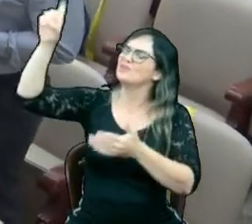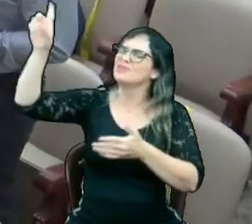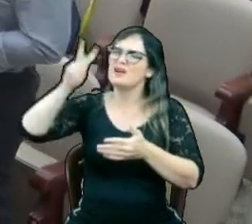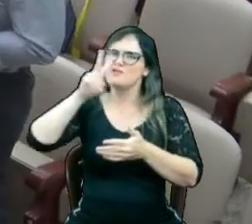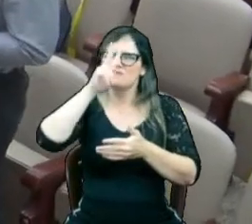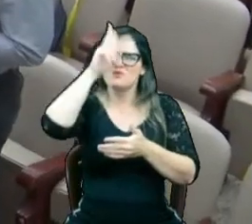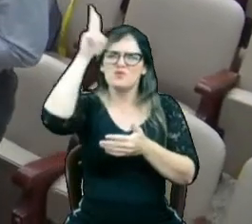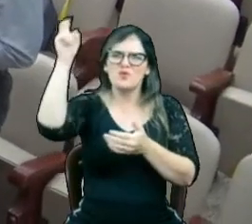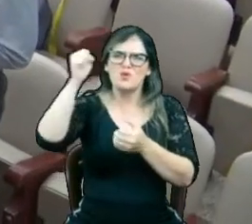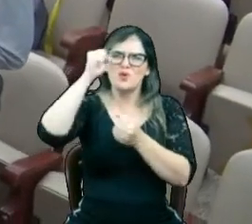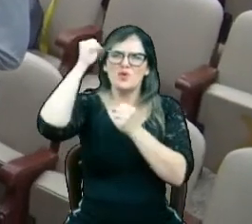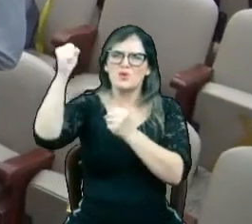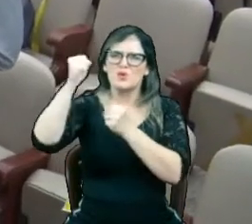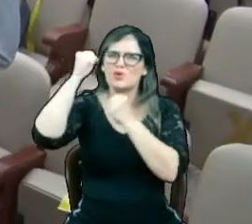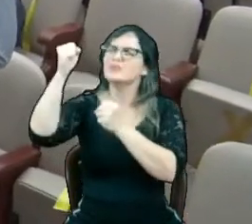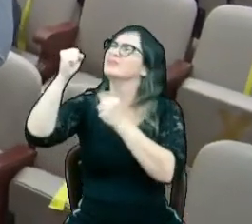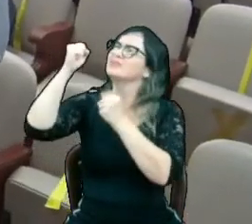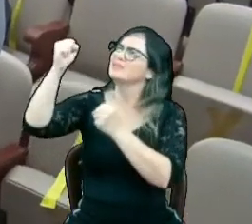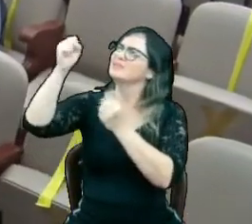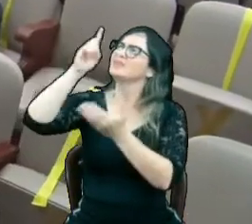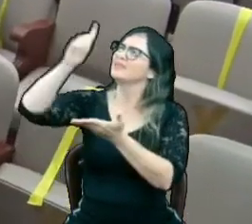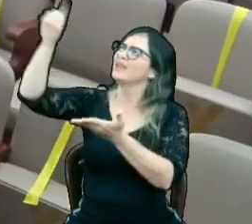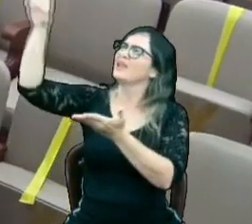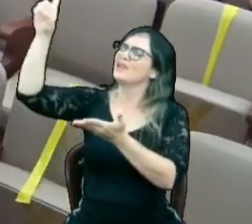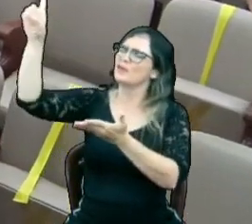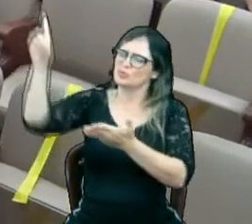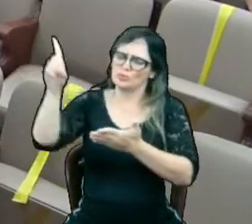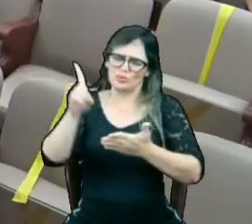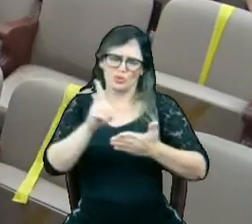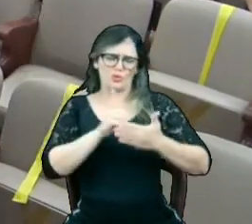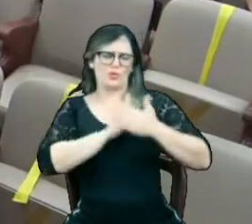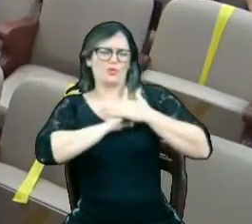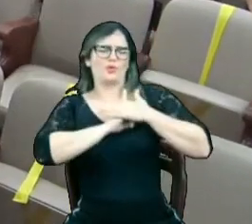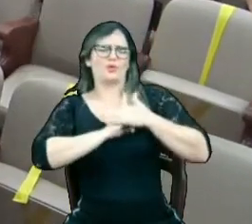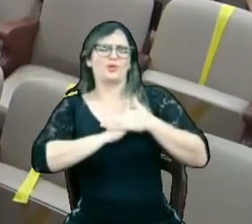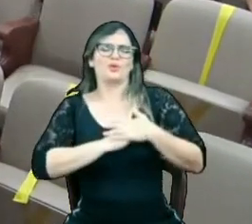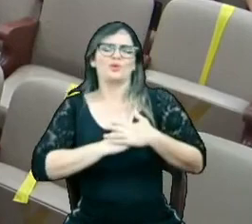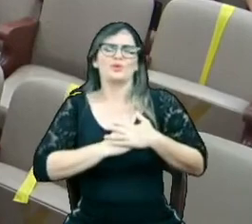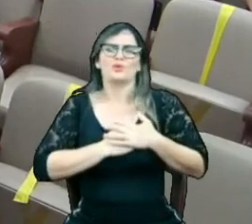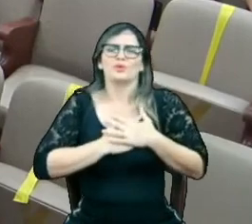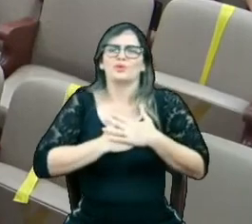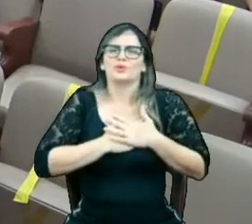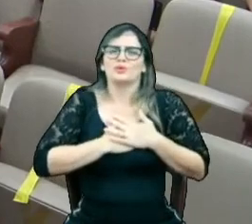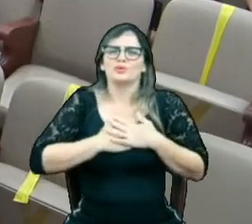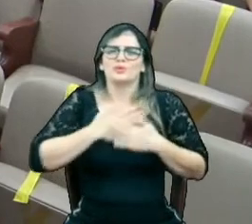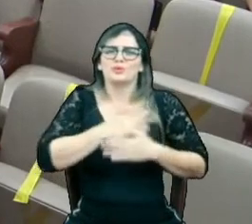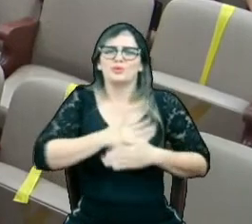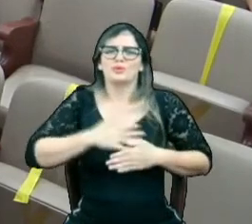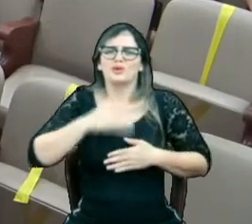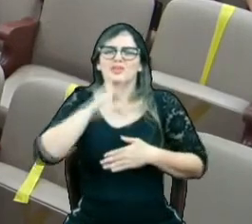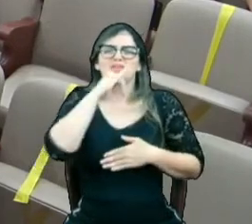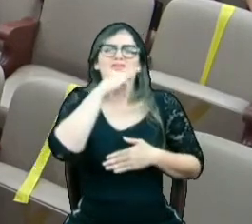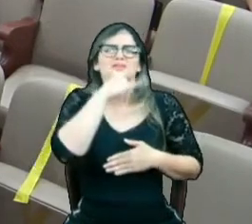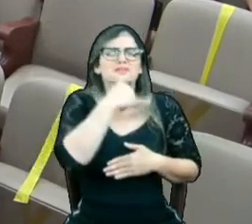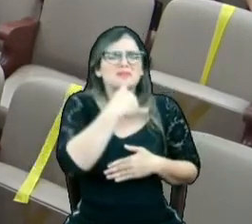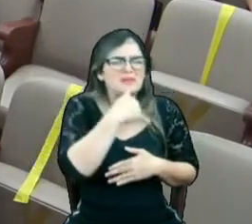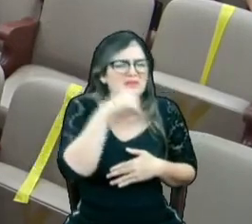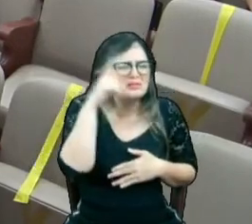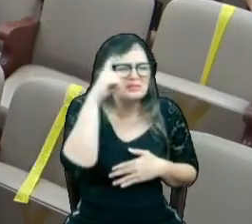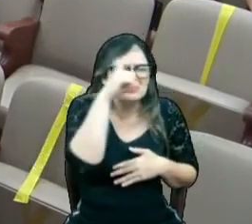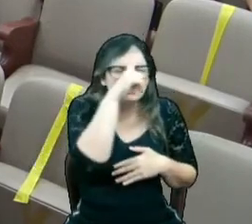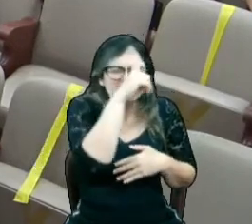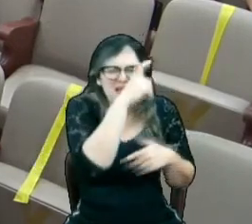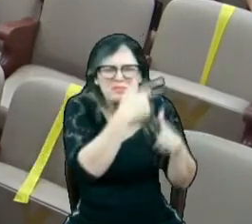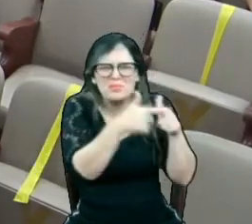Há poder no nome de Jesus Há poder no nome de Jesus expulse a tristeza expulse o